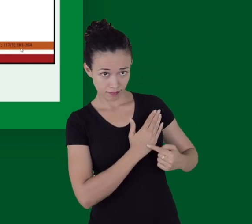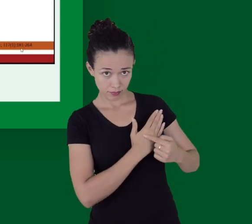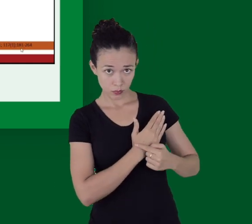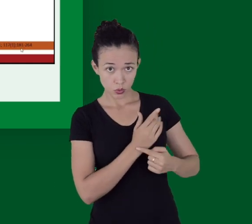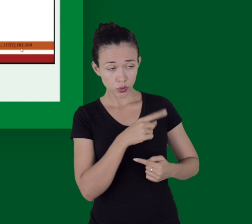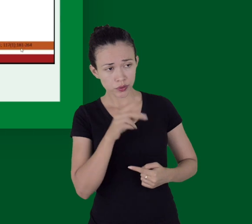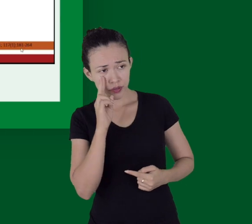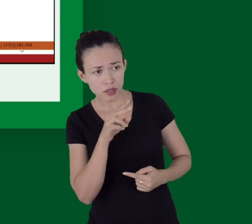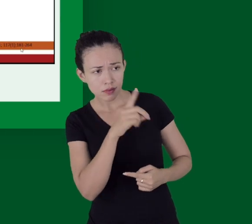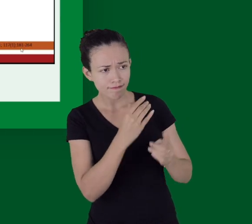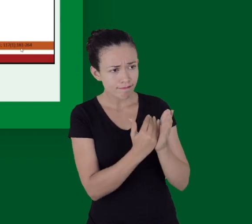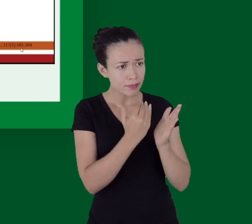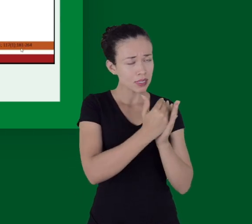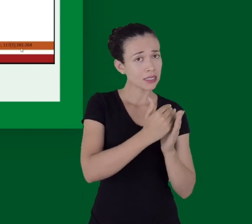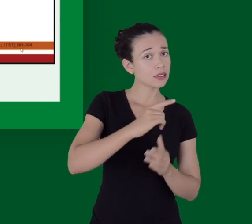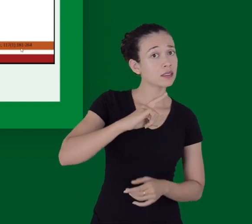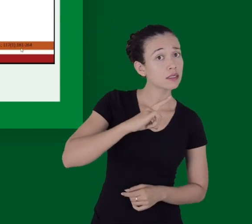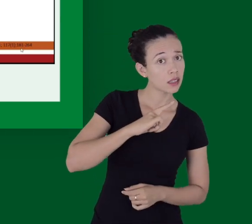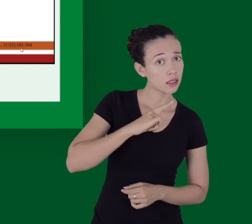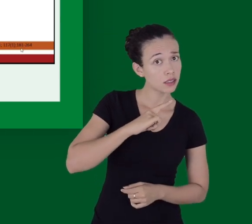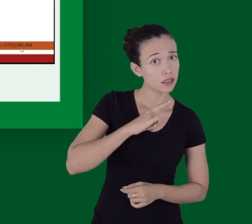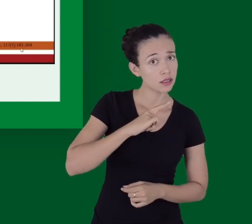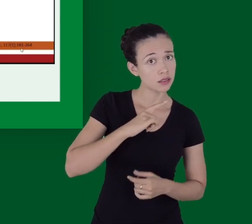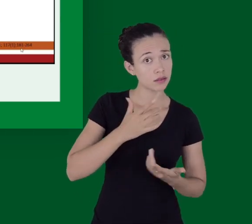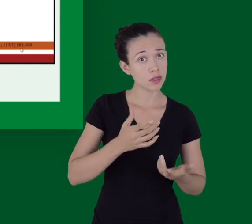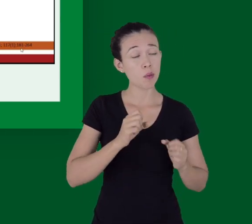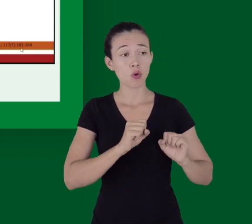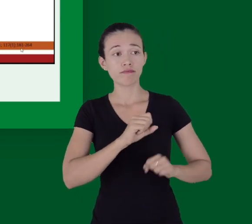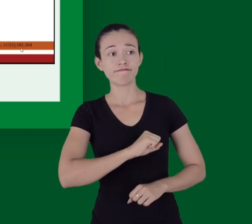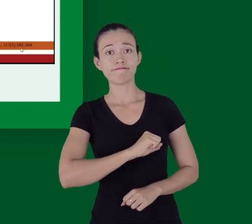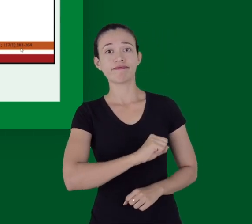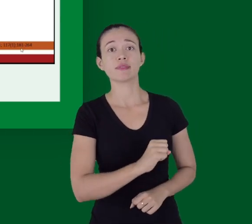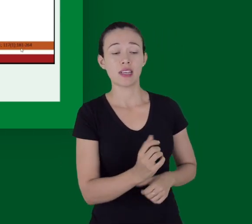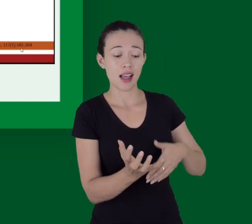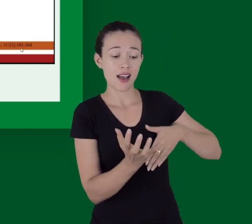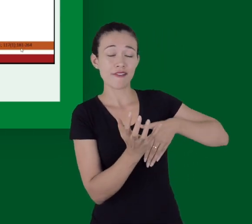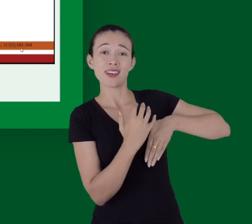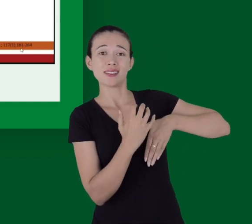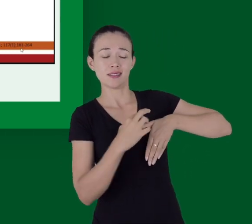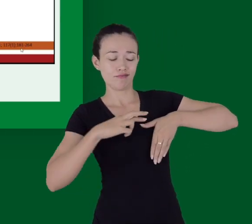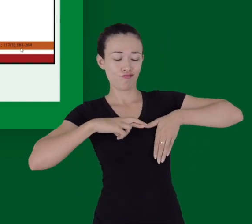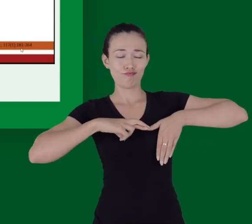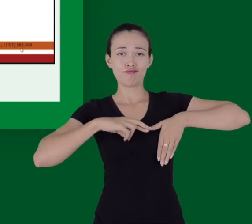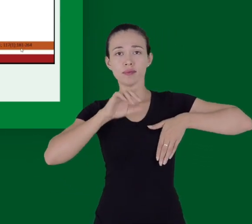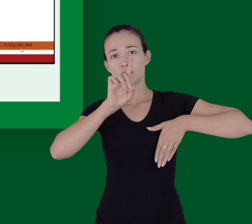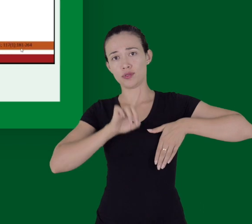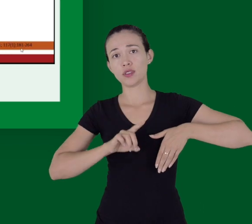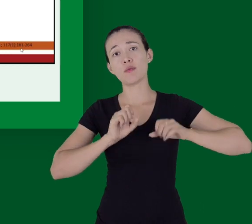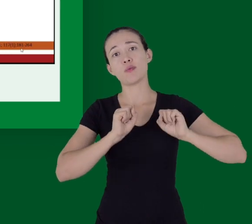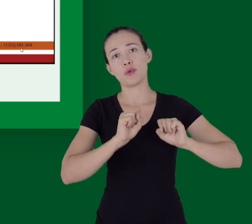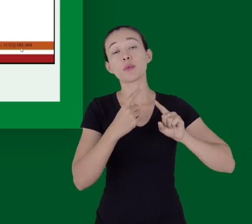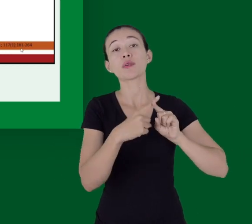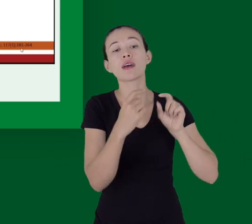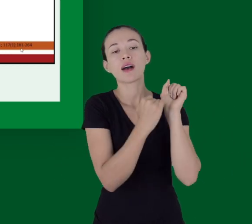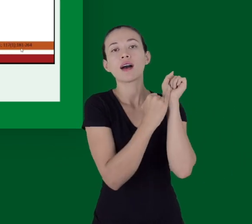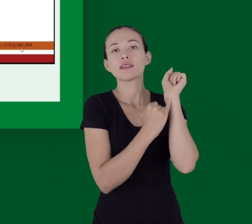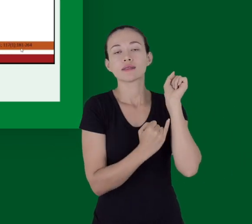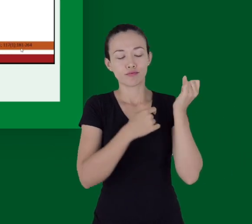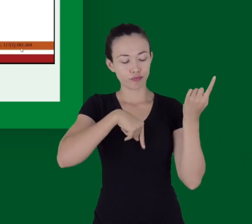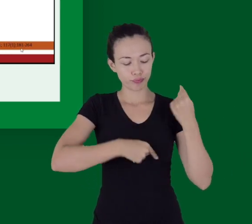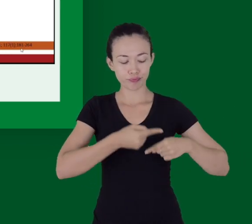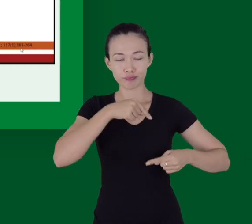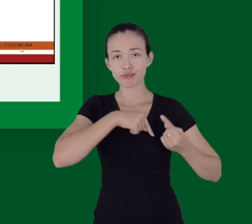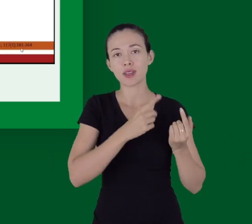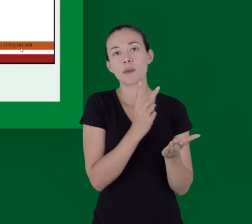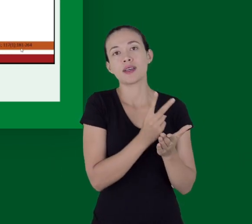se o infarto pode ter pegado o ventrículo direito, que é a mesma artéria que irriga ali. Aí você tem que colocar o V3,